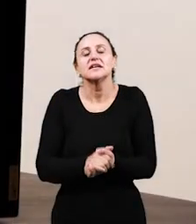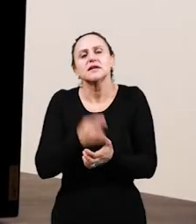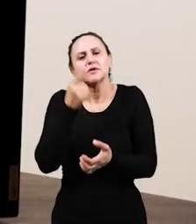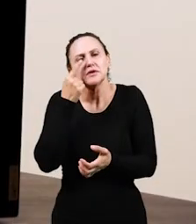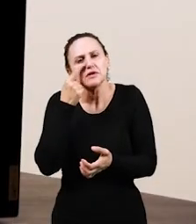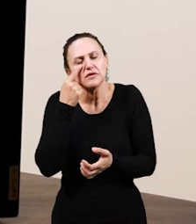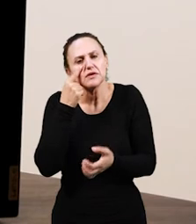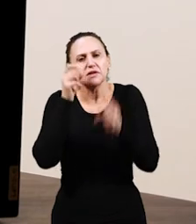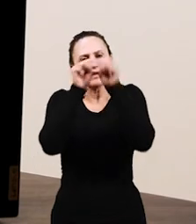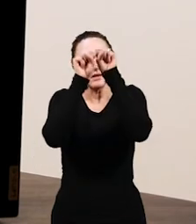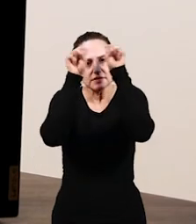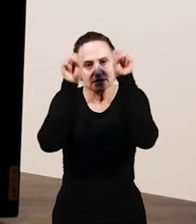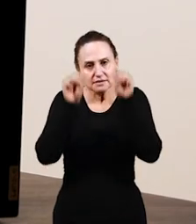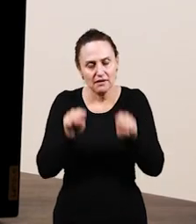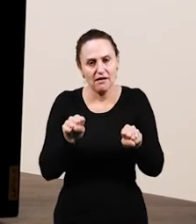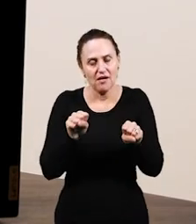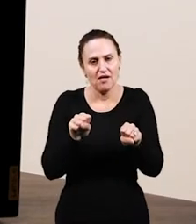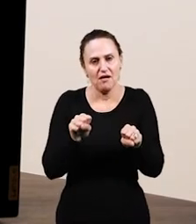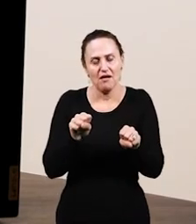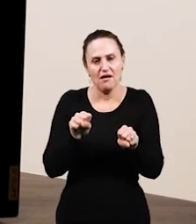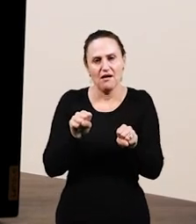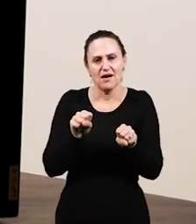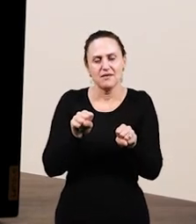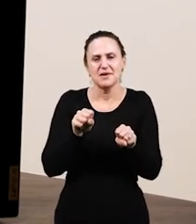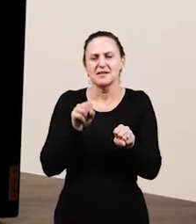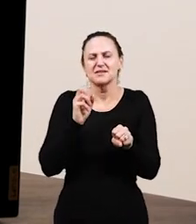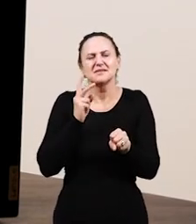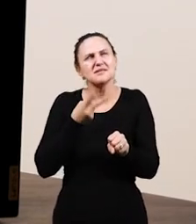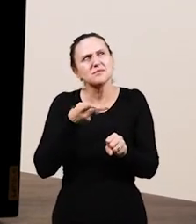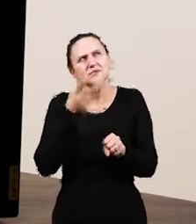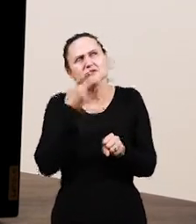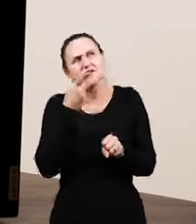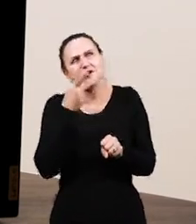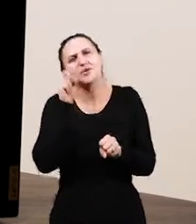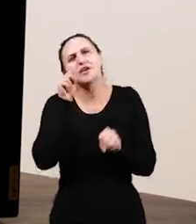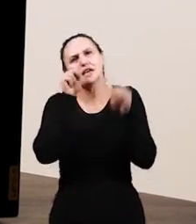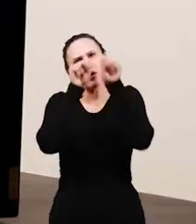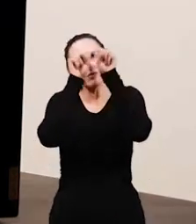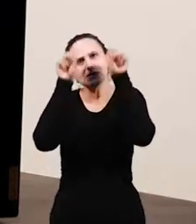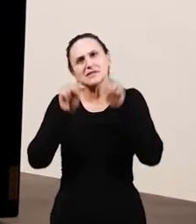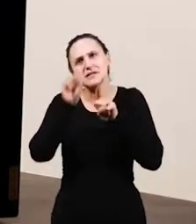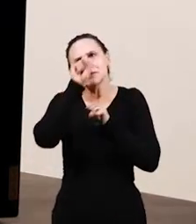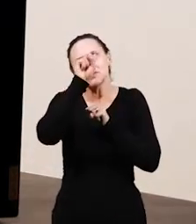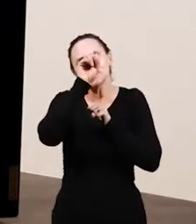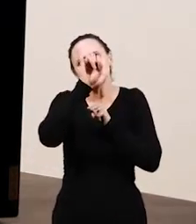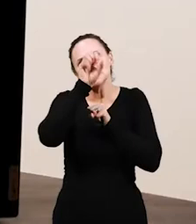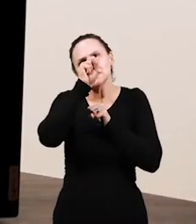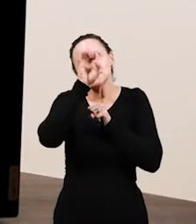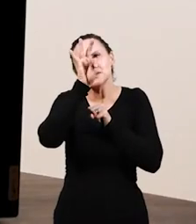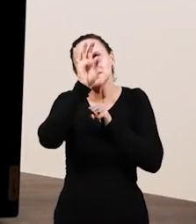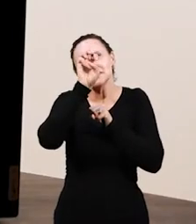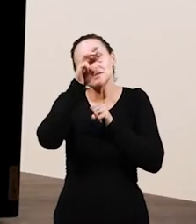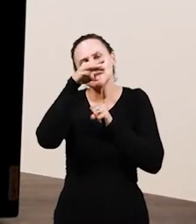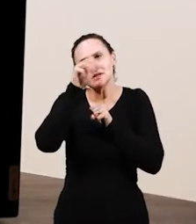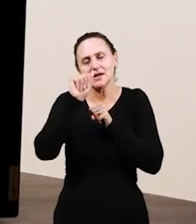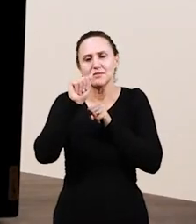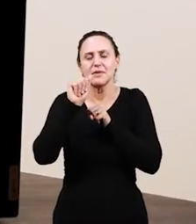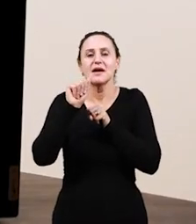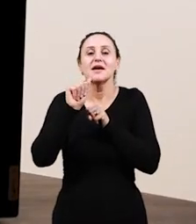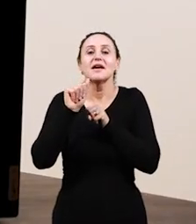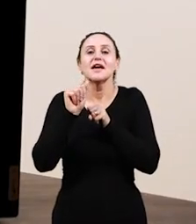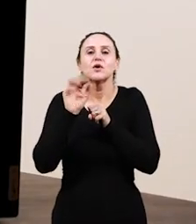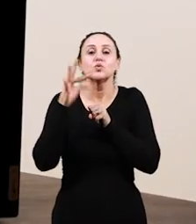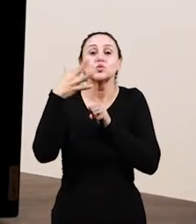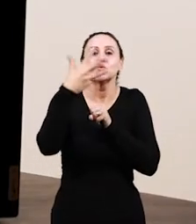sempre quando eu falo em sistema eu digo para os alunos O que que é um sistema né o sistema é um todo organizado